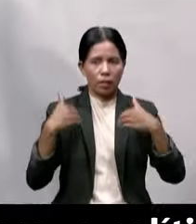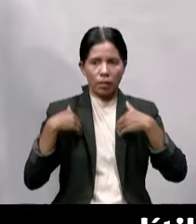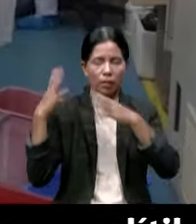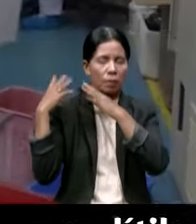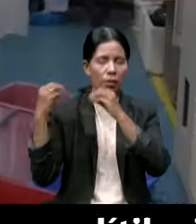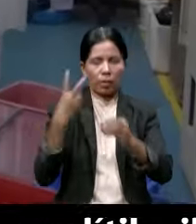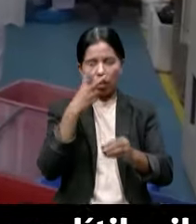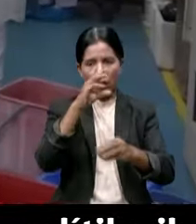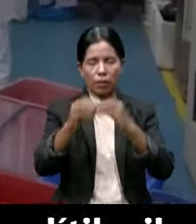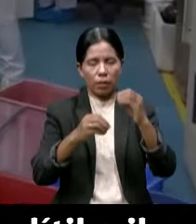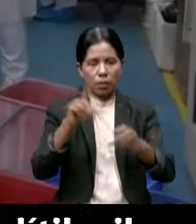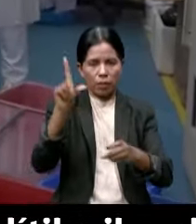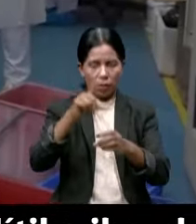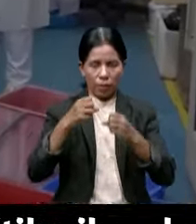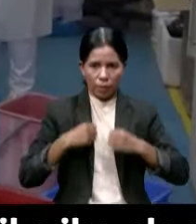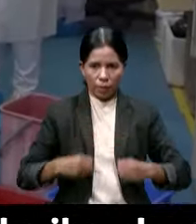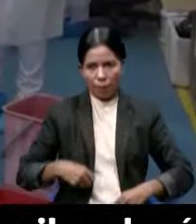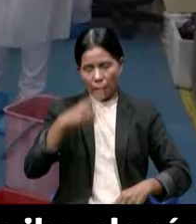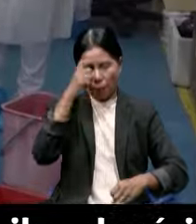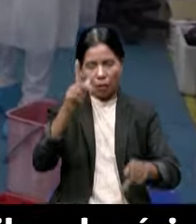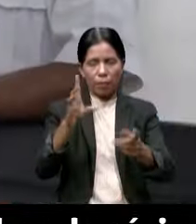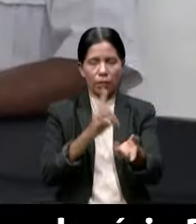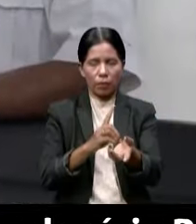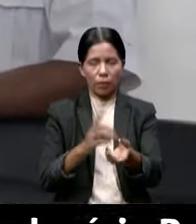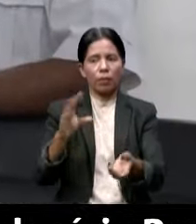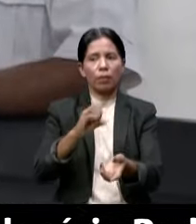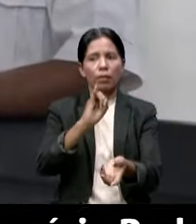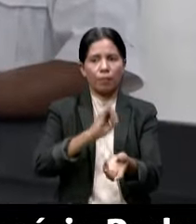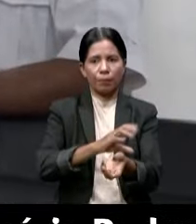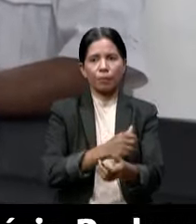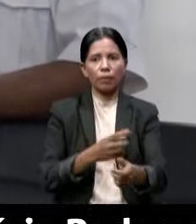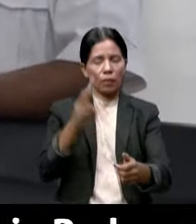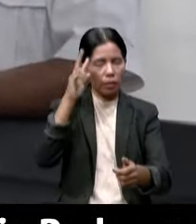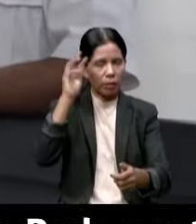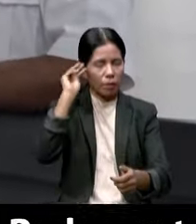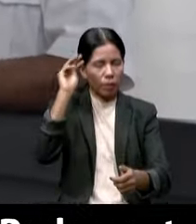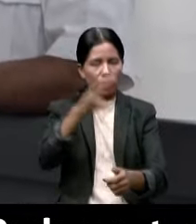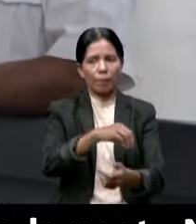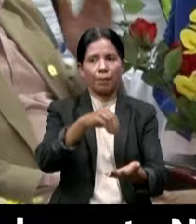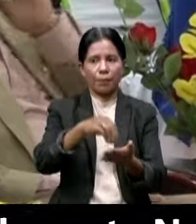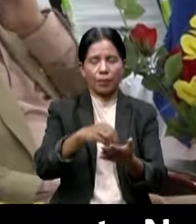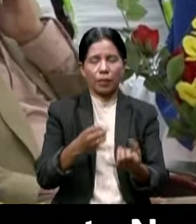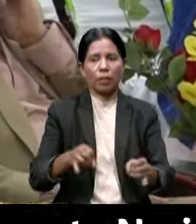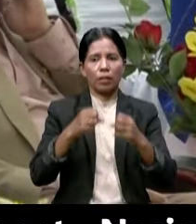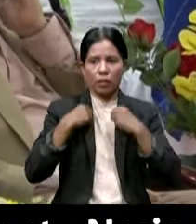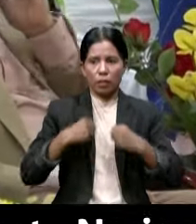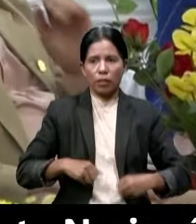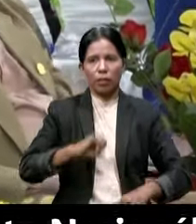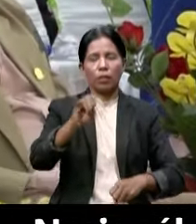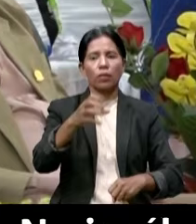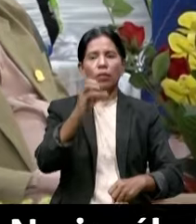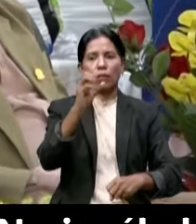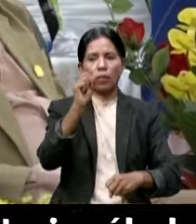atual gestão Laboratório Saúde, tambasira é médico no enfermeiro, mas betuir vice-ministro Fortalecimento Institucional de Saúde José dos Reis